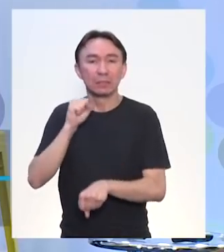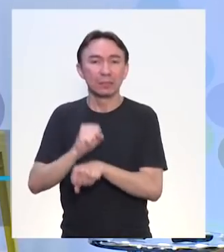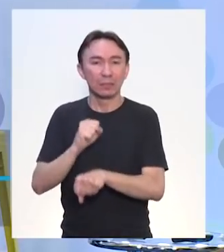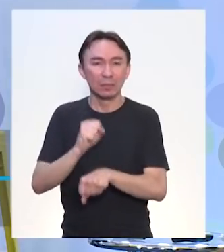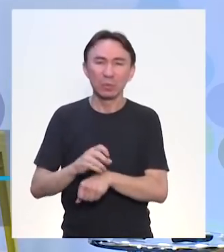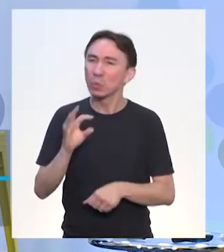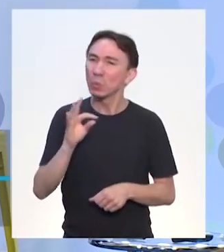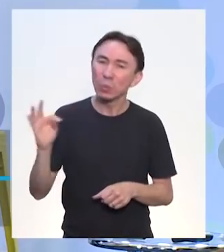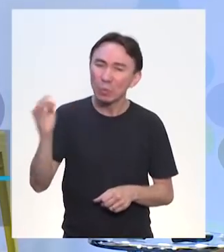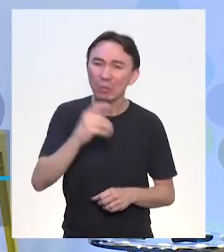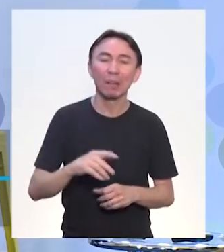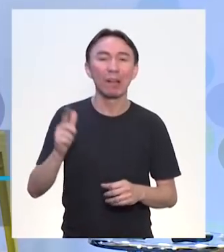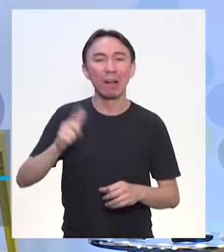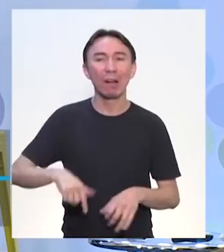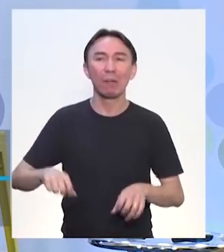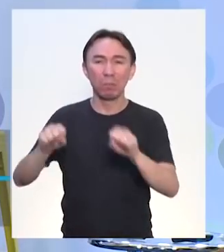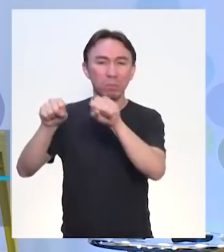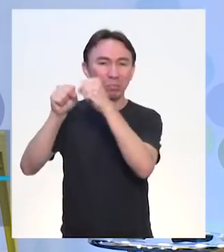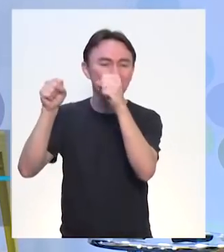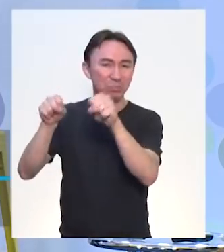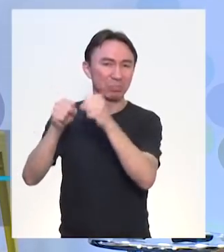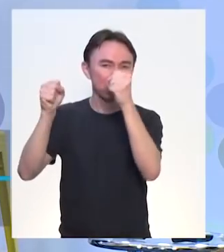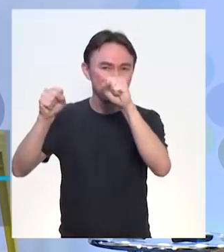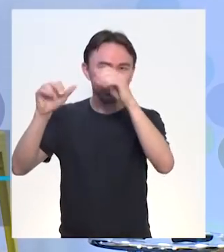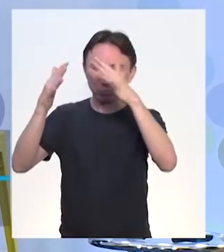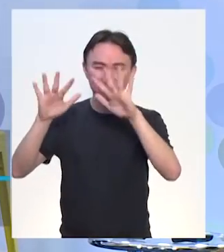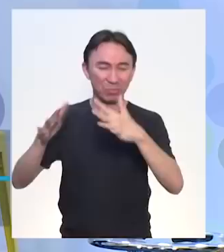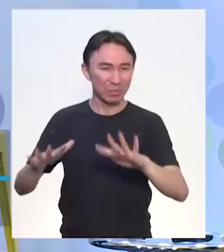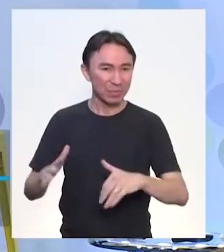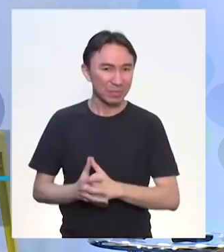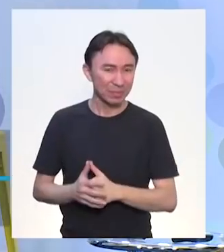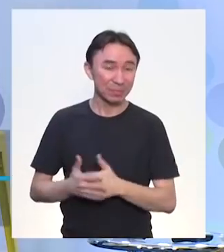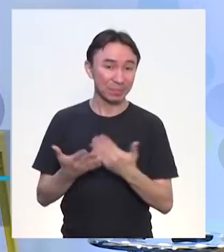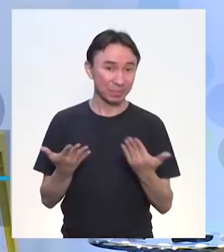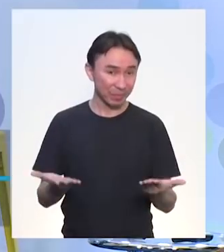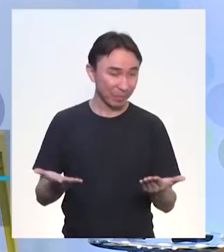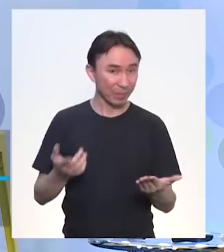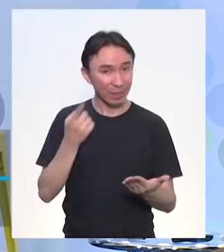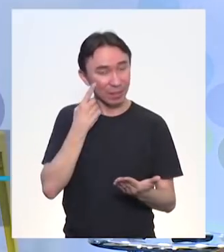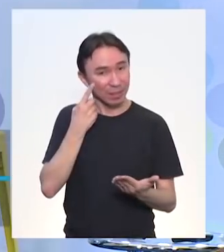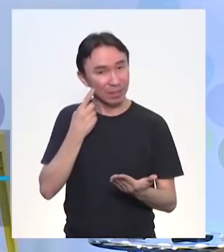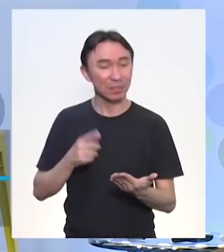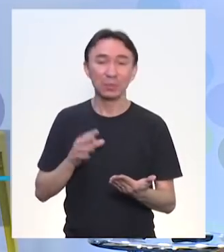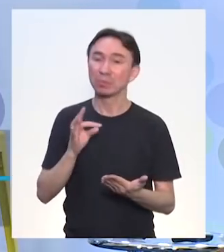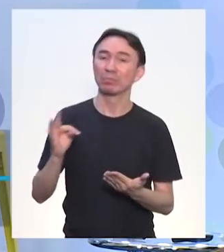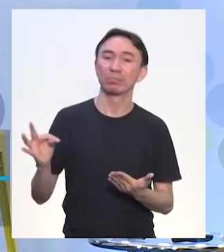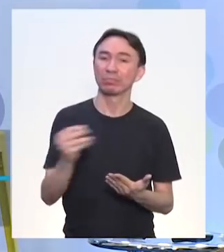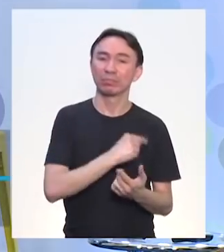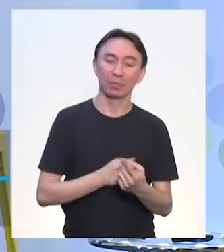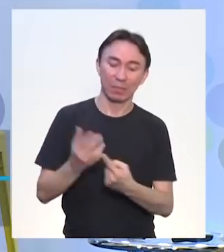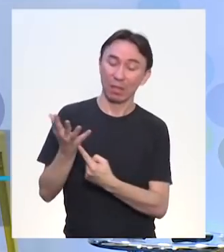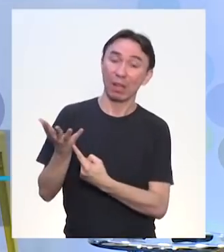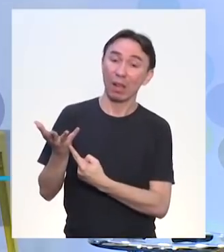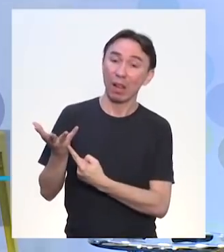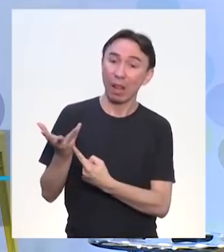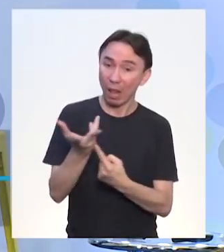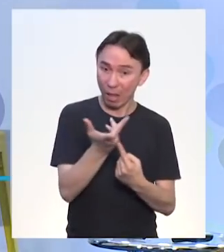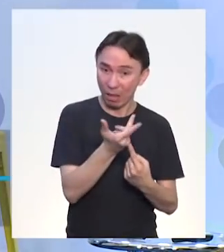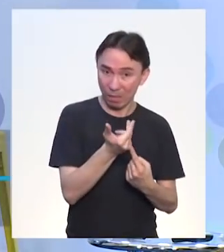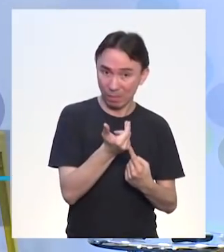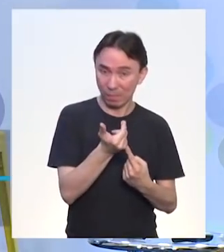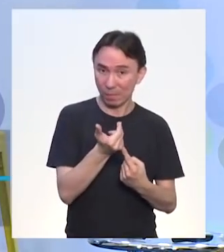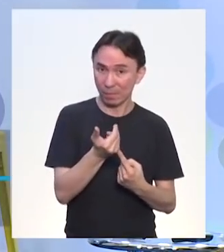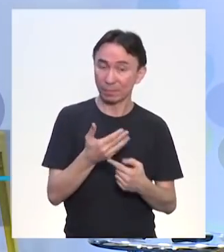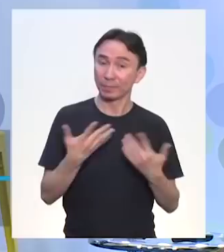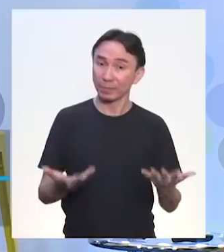ponto de vista estético, que é a forma da arte, nós temos uma deformação total da realidade. É como